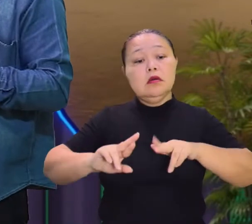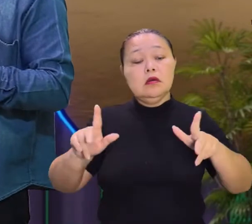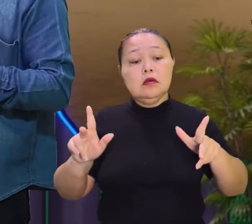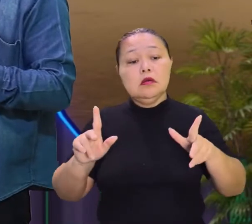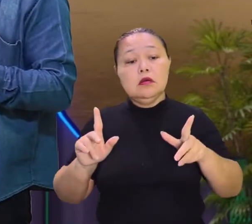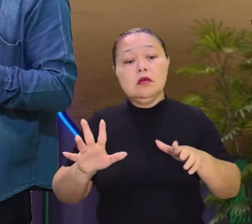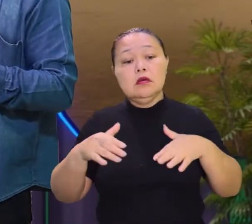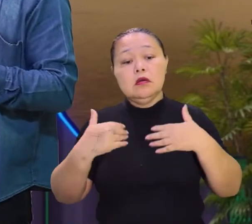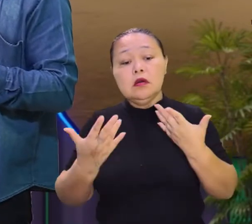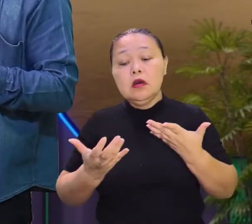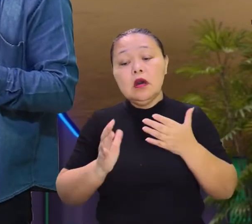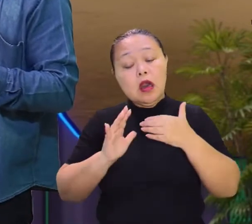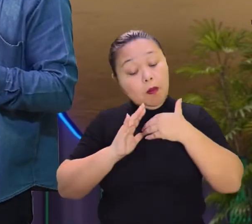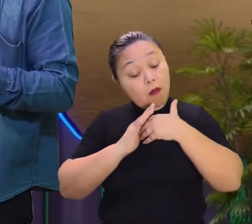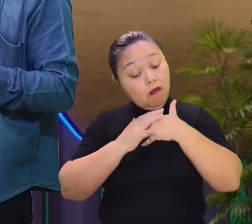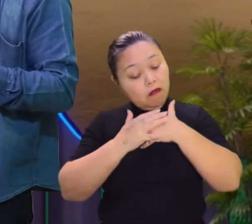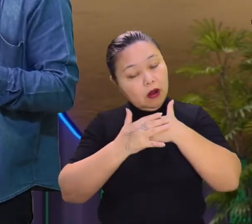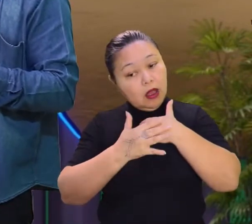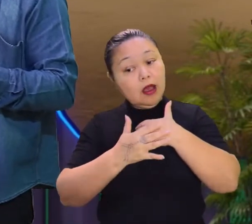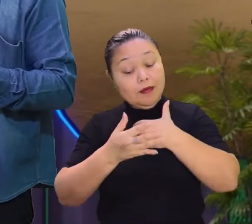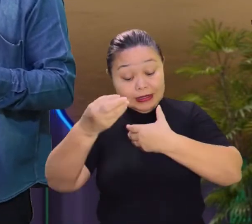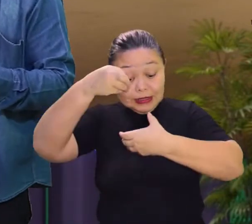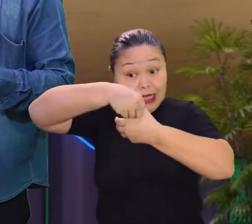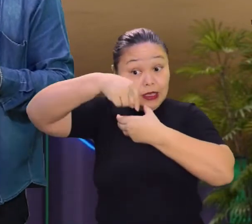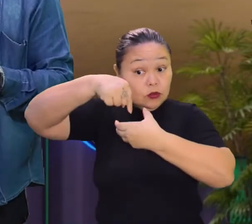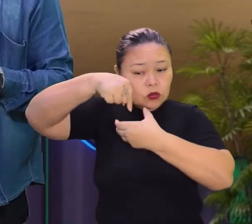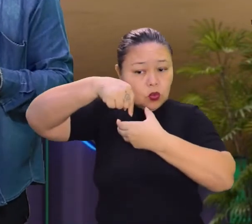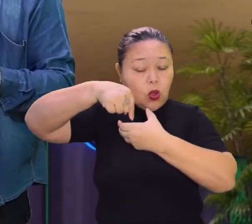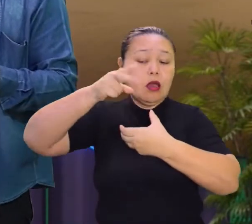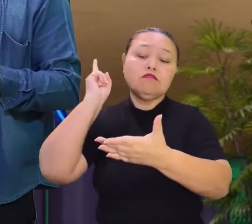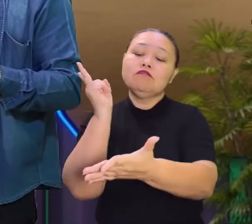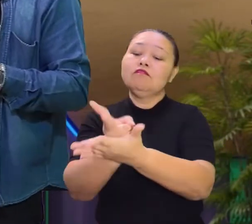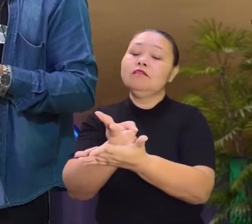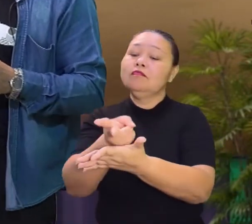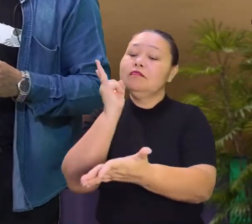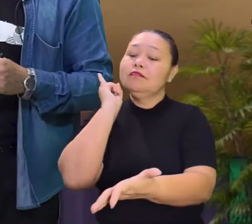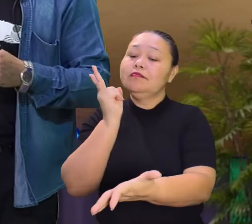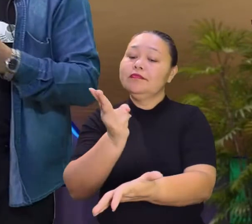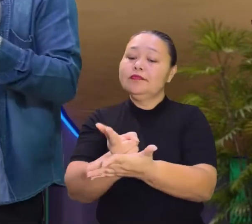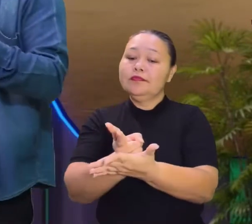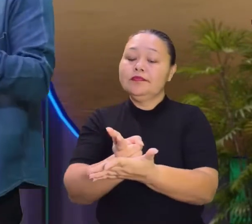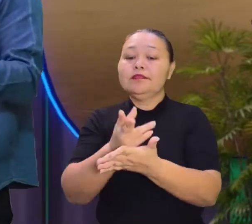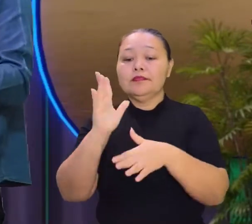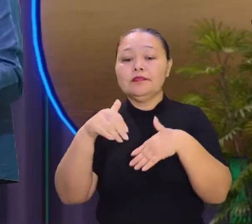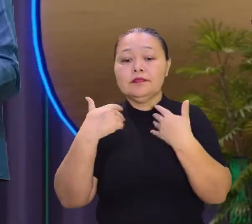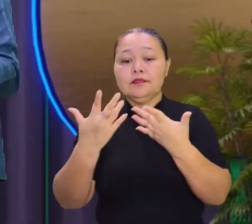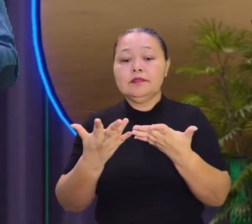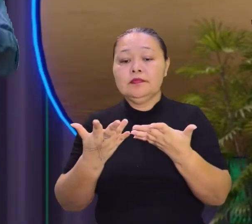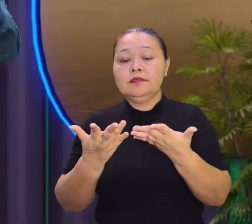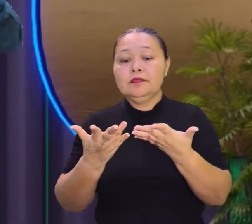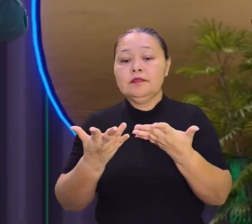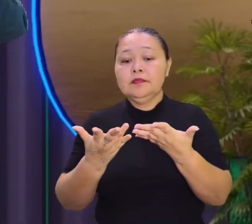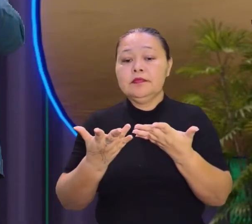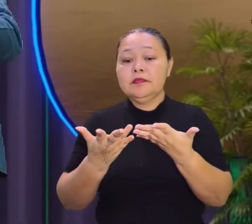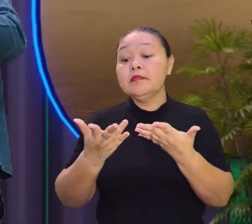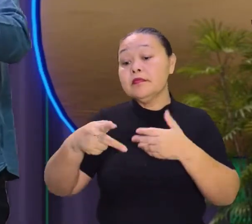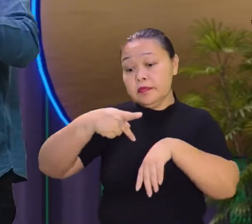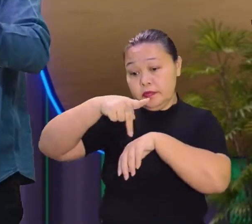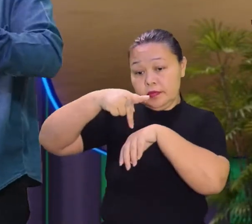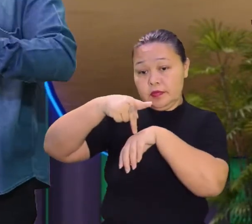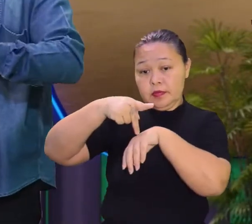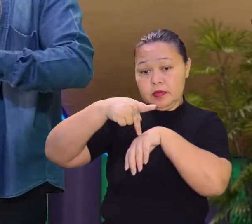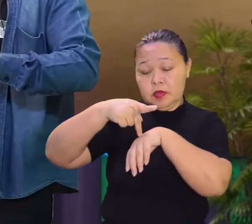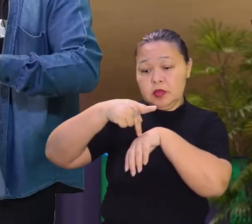diferenciada, camufladas, mas a essência é a mesma. É a mesma. Inclusive, nesses